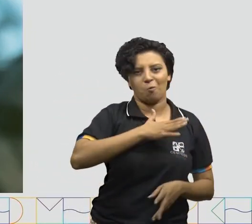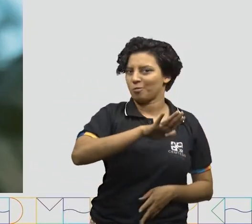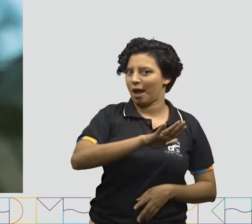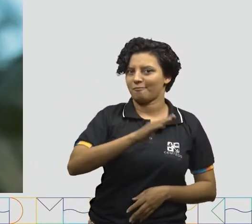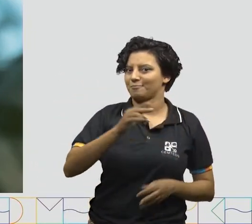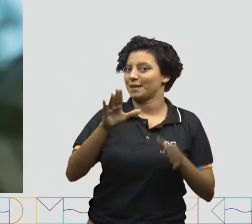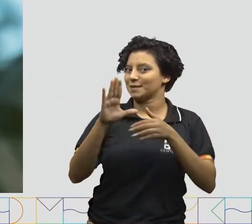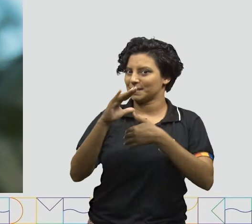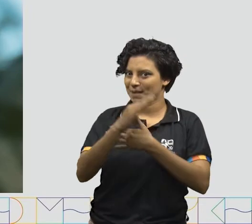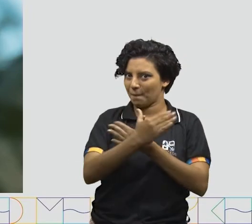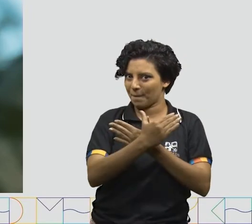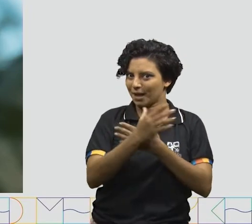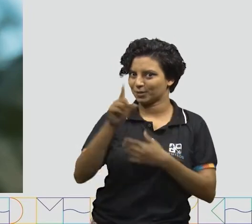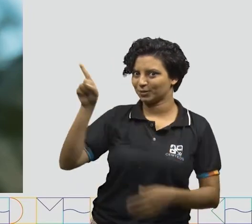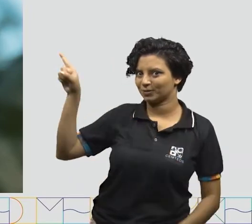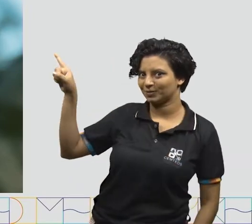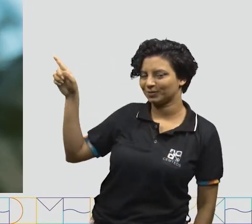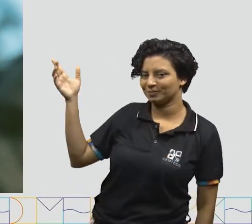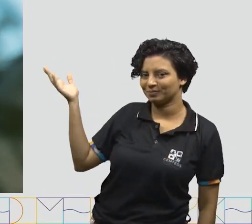chamado de